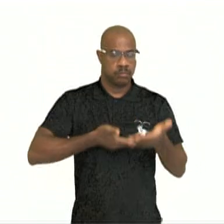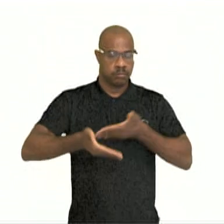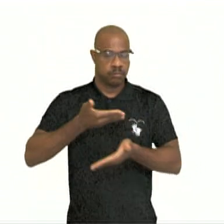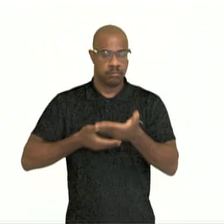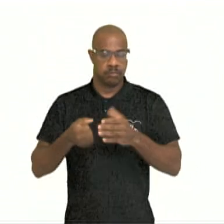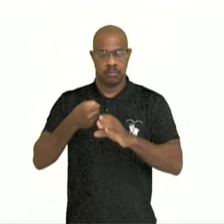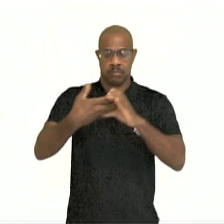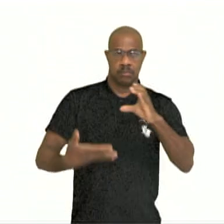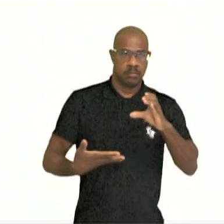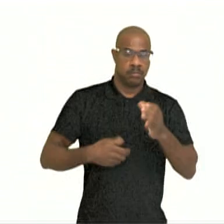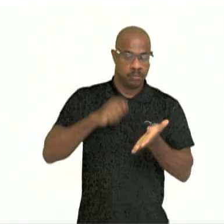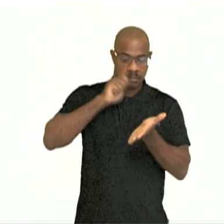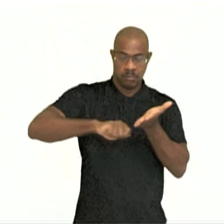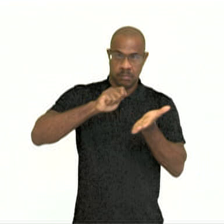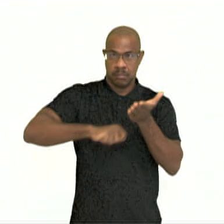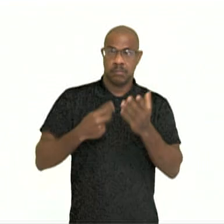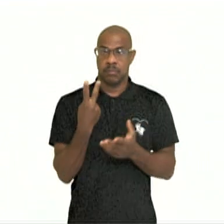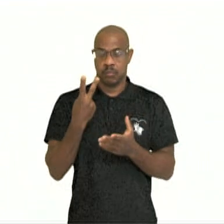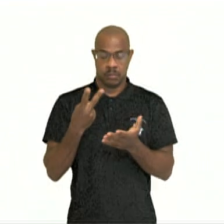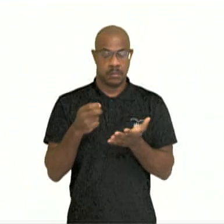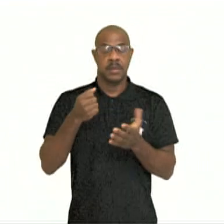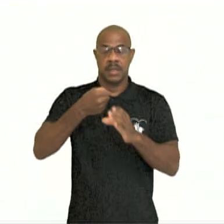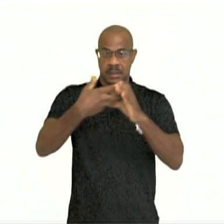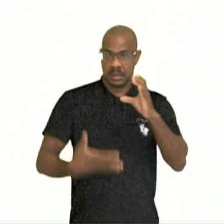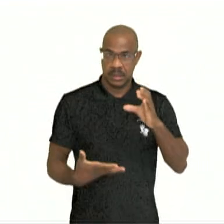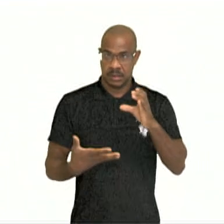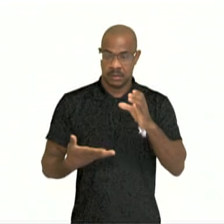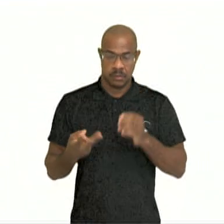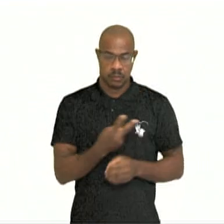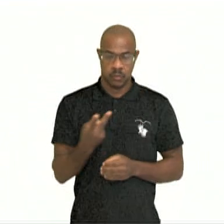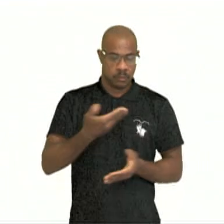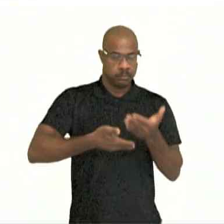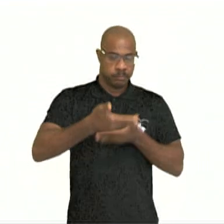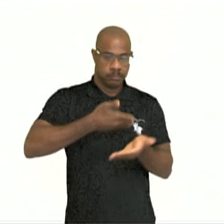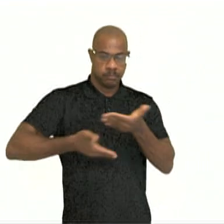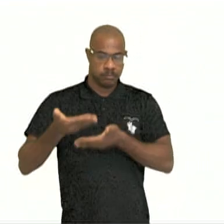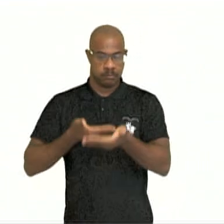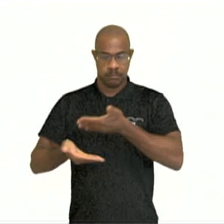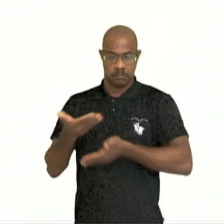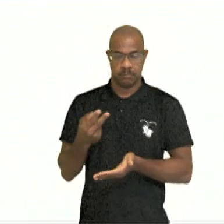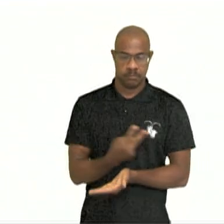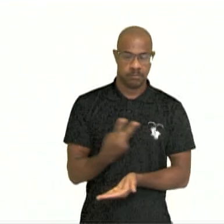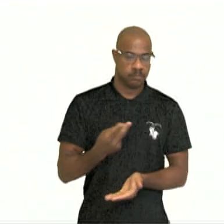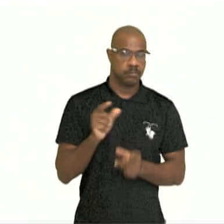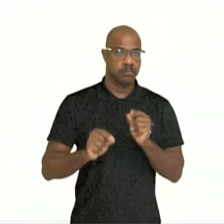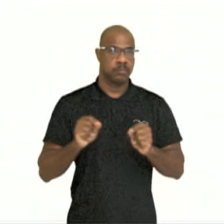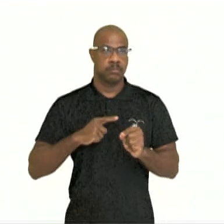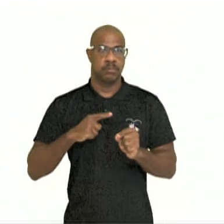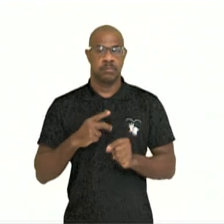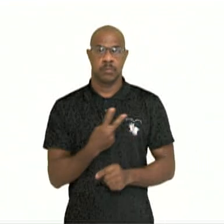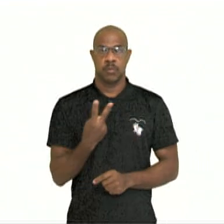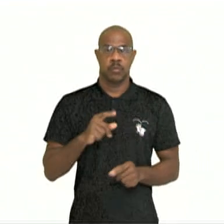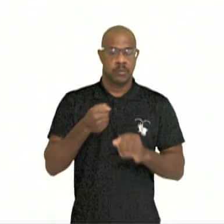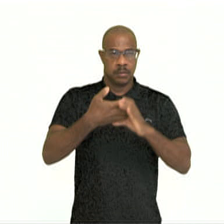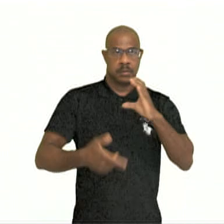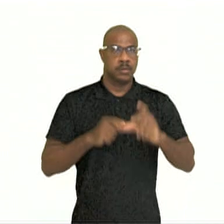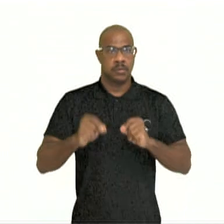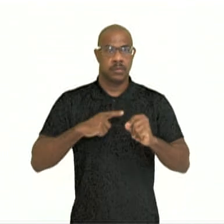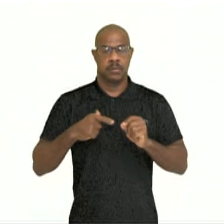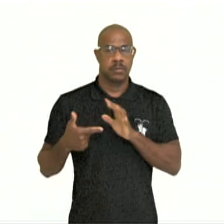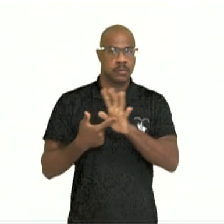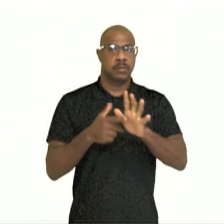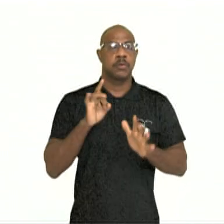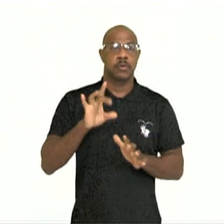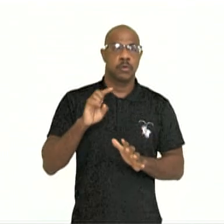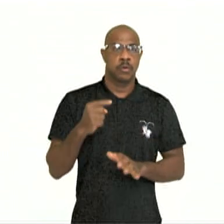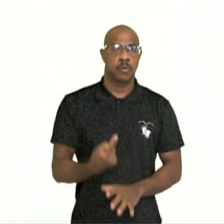características. Escreva 2 características compartilhadas pelas briófitas e pelas pteridófitas e 2 características que